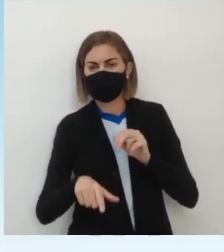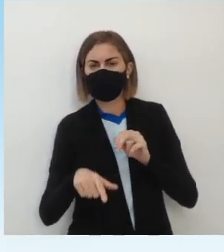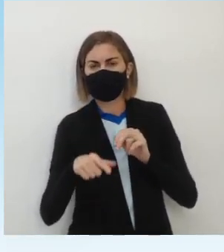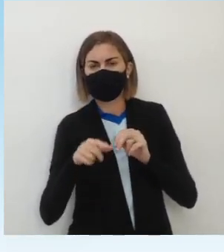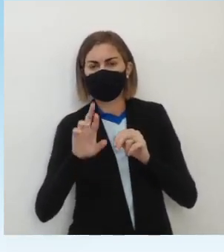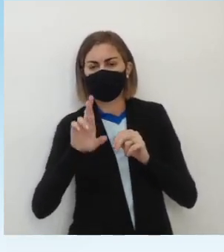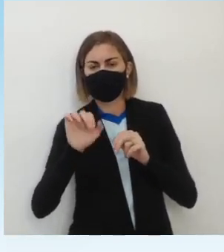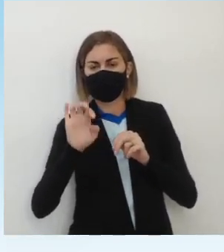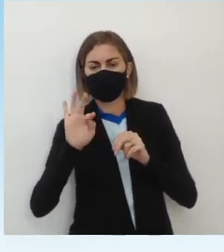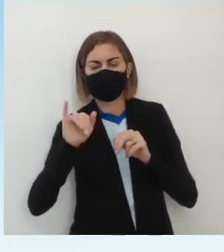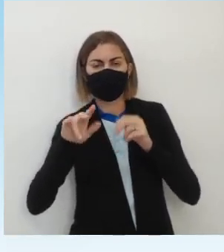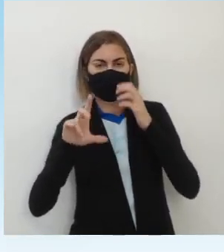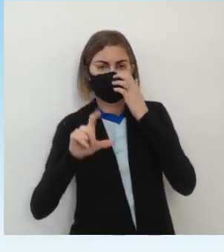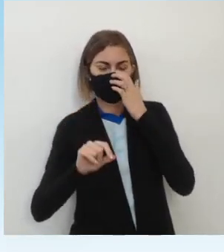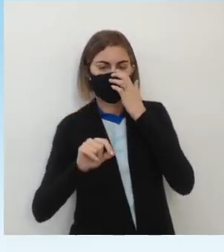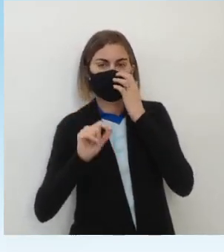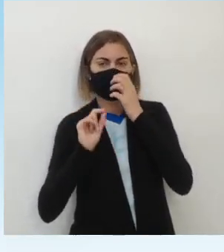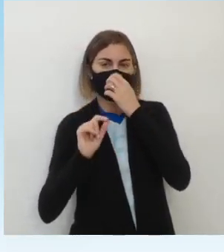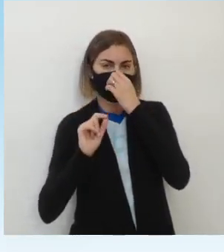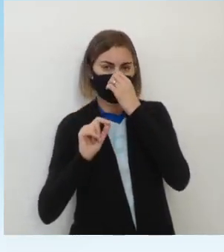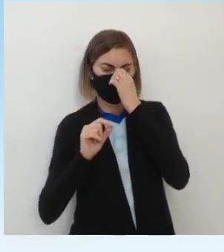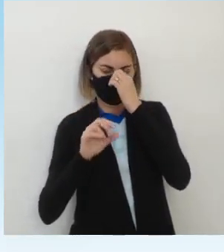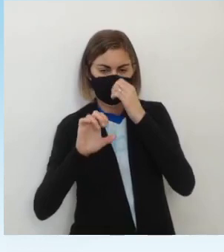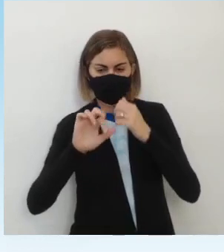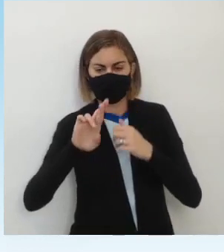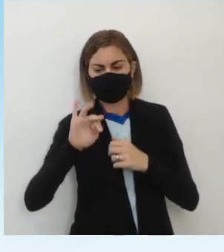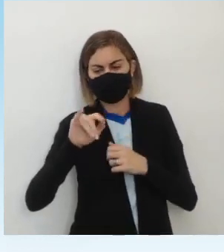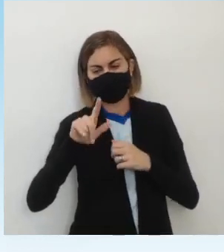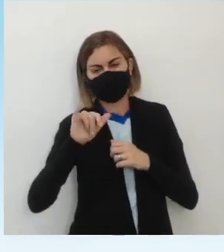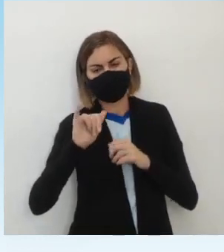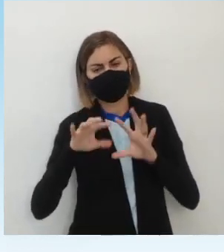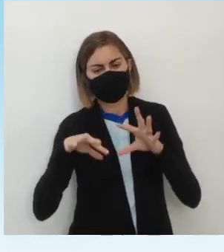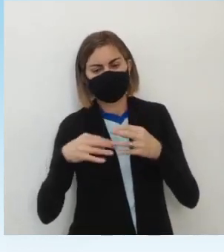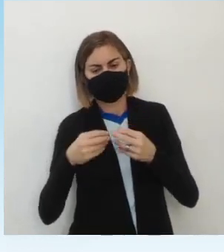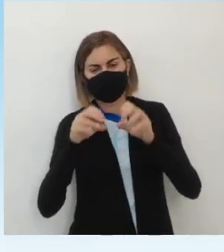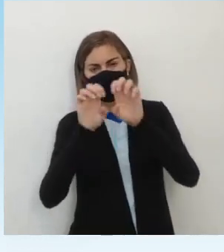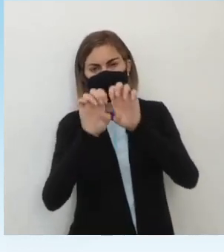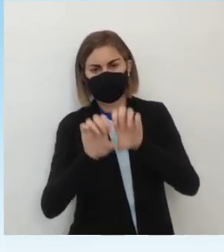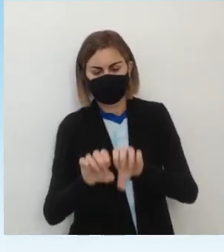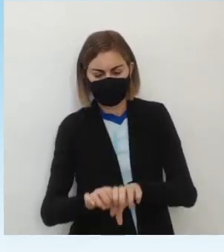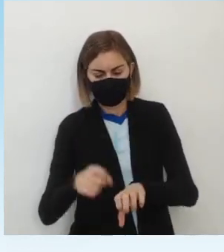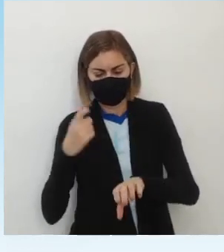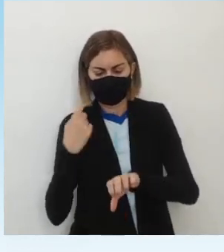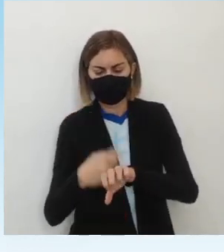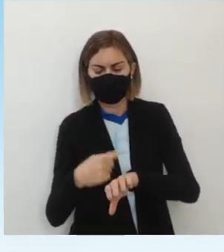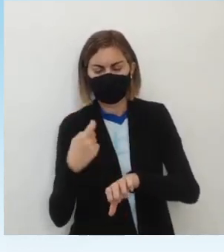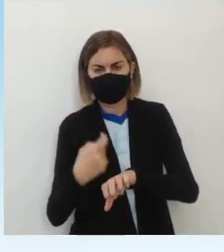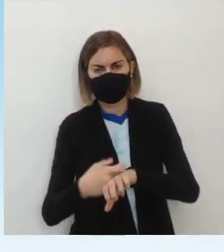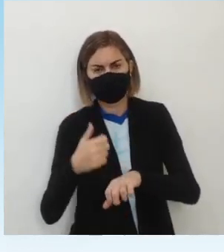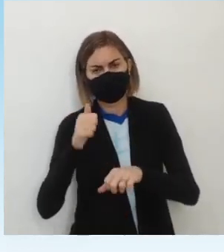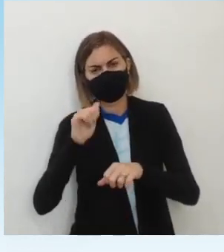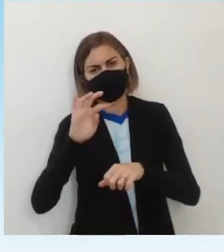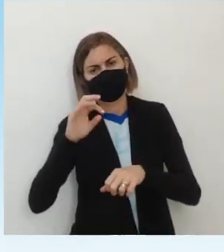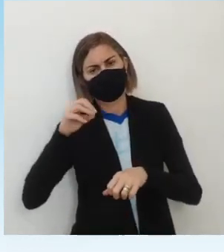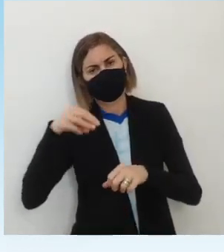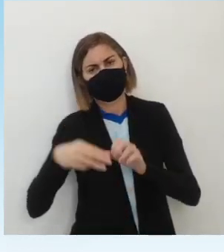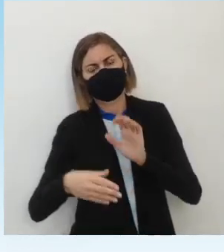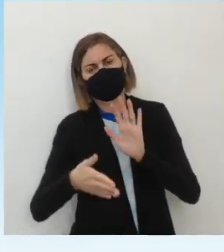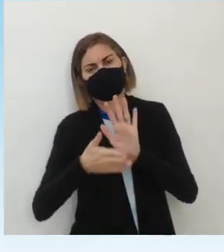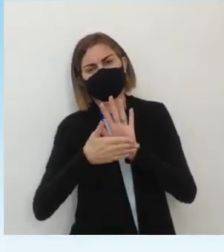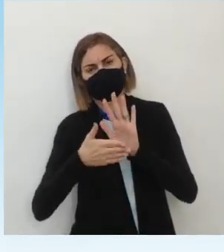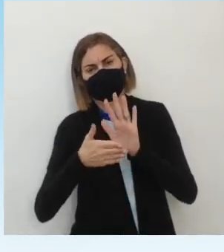desse retículo. O que é esse retículo cristalino? Toda estrutura sólida em que os átomos obedecem um